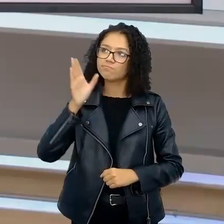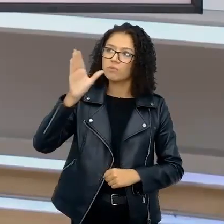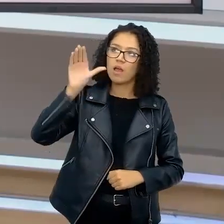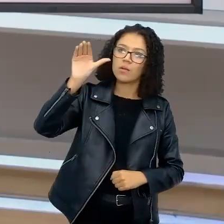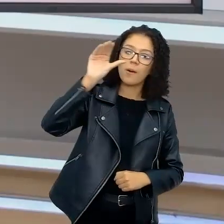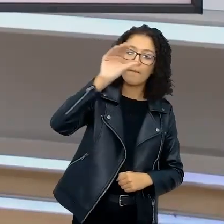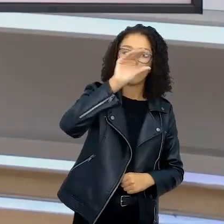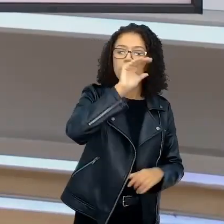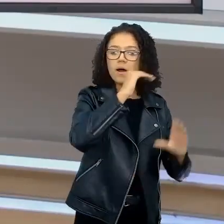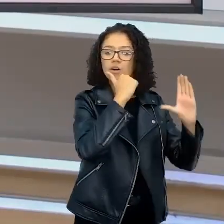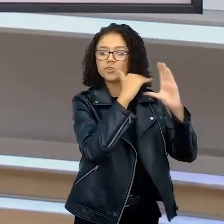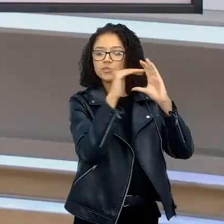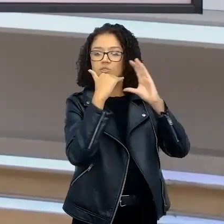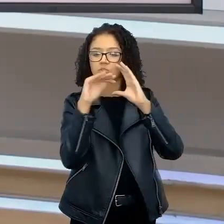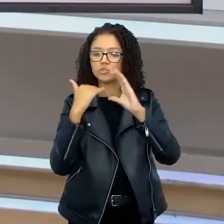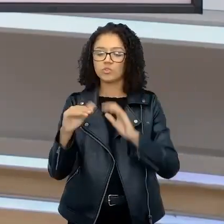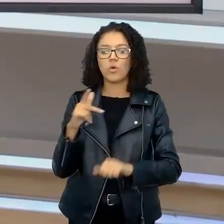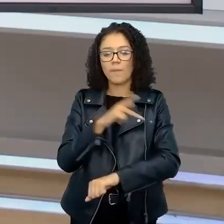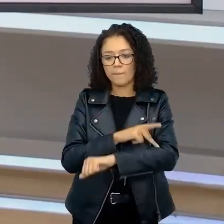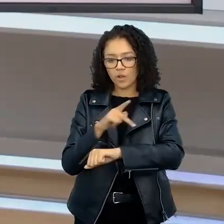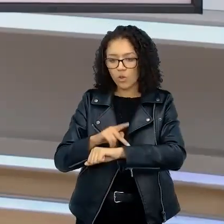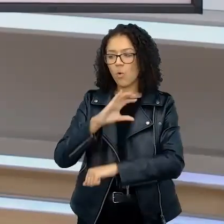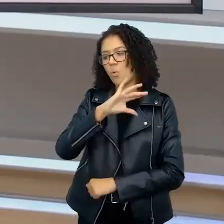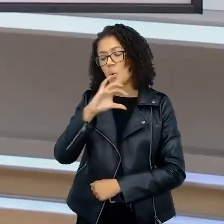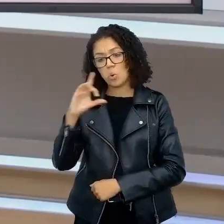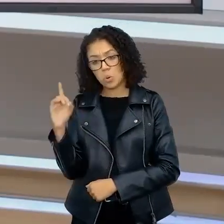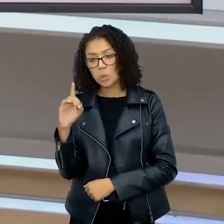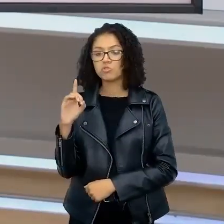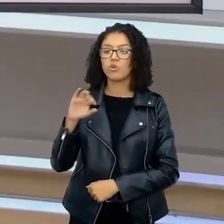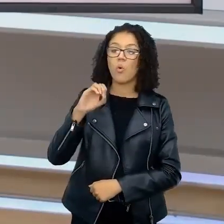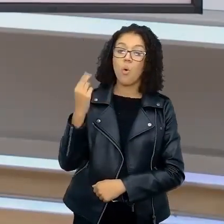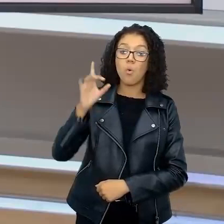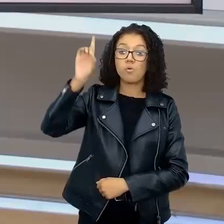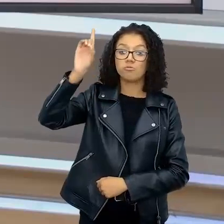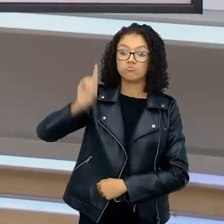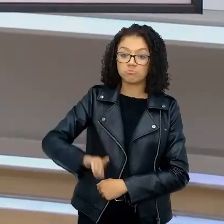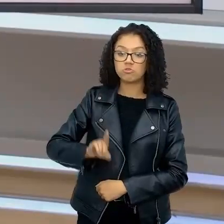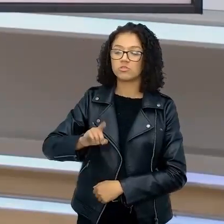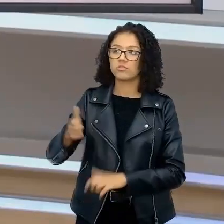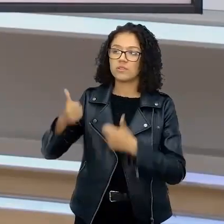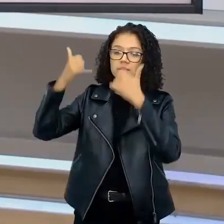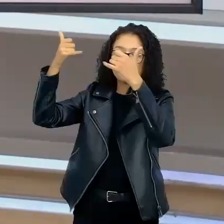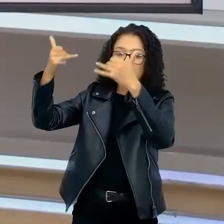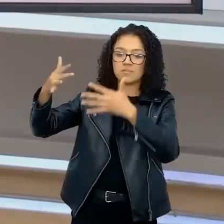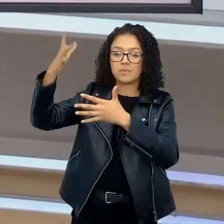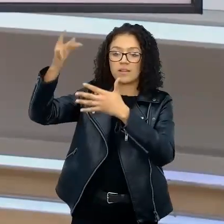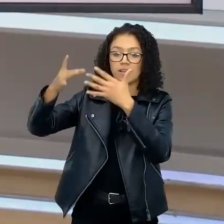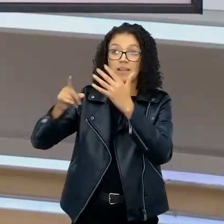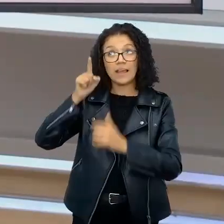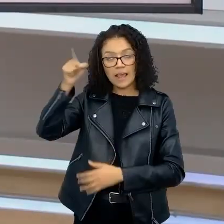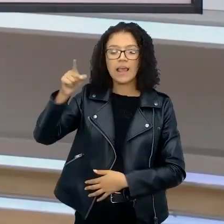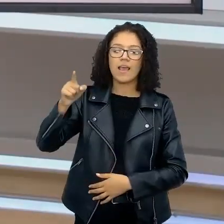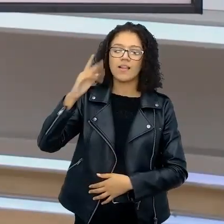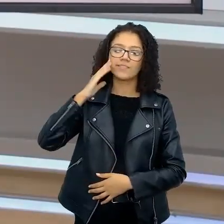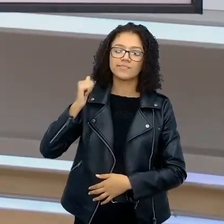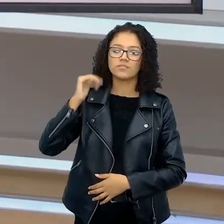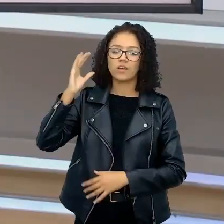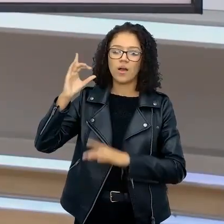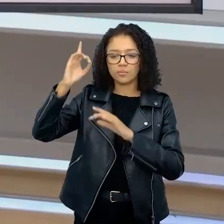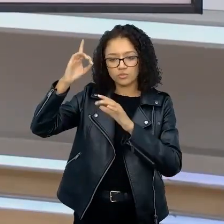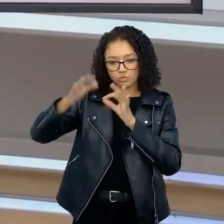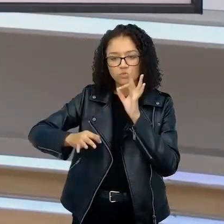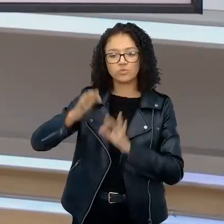possivelmente o caso para o seu coordenador pedagógico, para o seu diretor, que vai conversar com a dirigência de ensino, e eles vão trabalhar para acionar essa